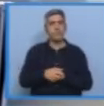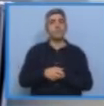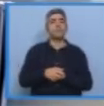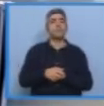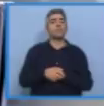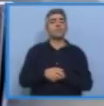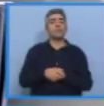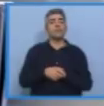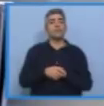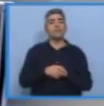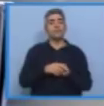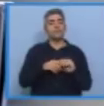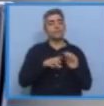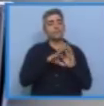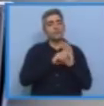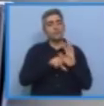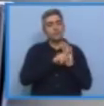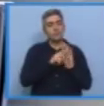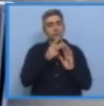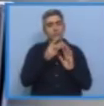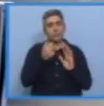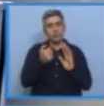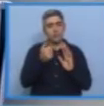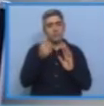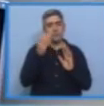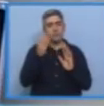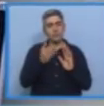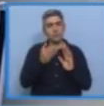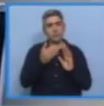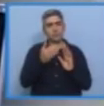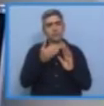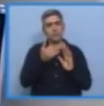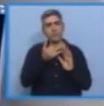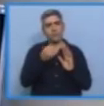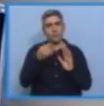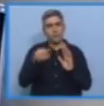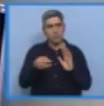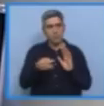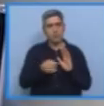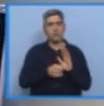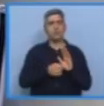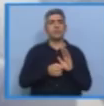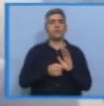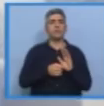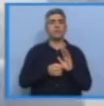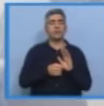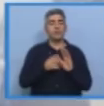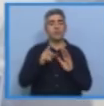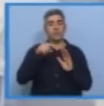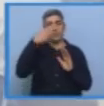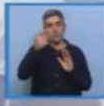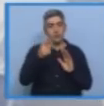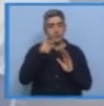e a partir do Decreto-Lei 253/2009 e que vamos, por isso mesmo, realizar na